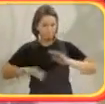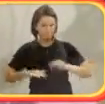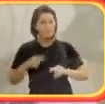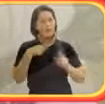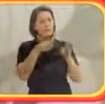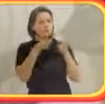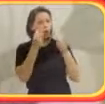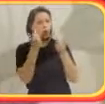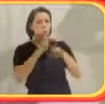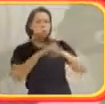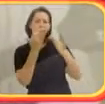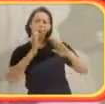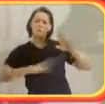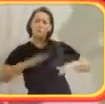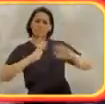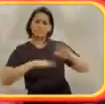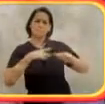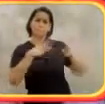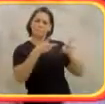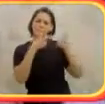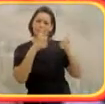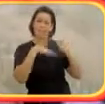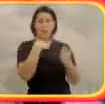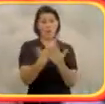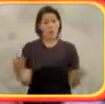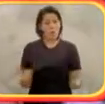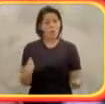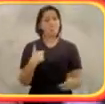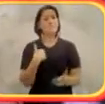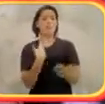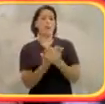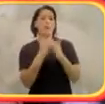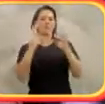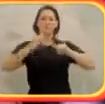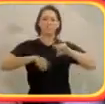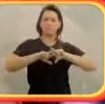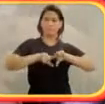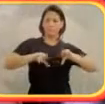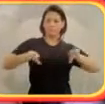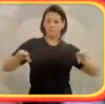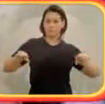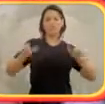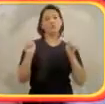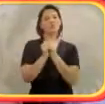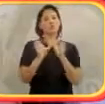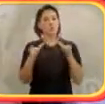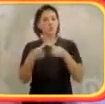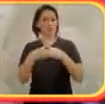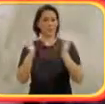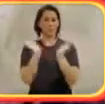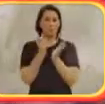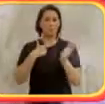com o professor Luiz São Brasil. E quando eu estou na percussão, eu